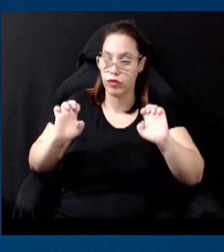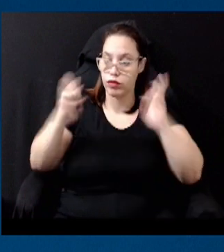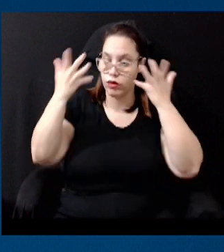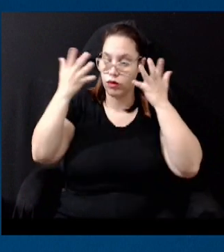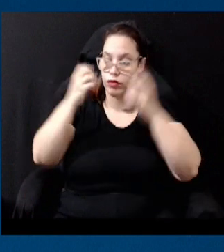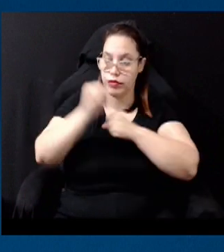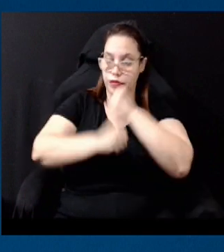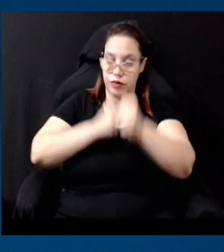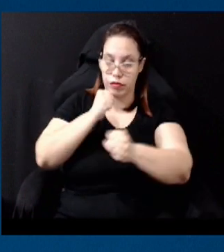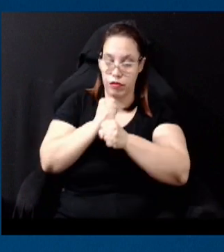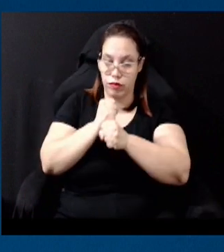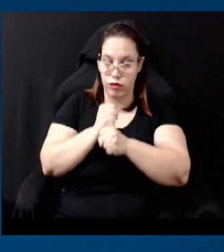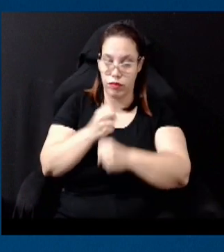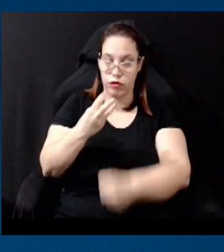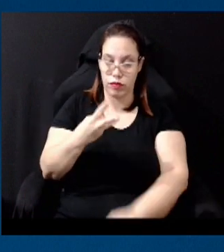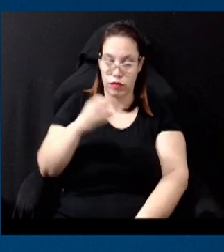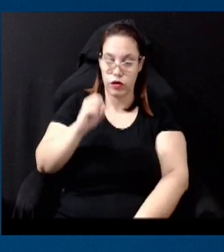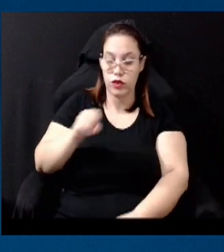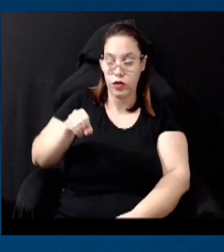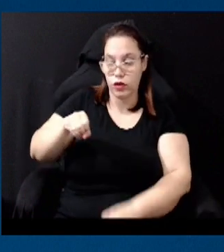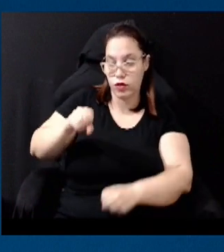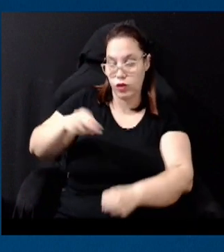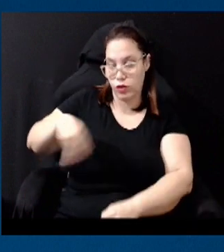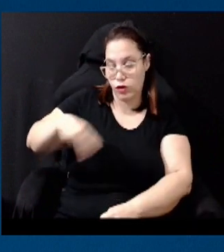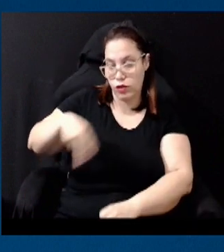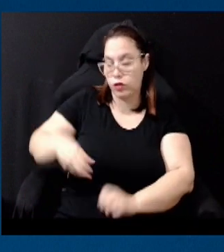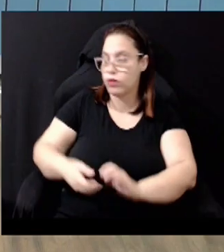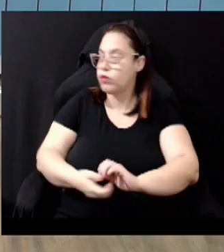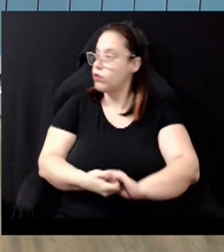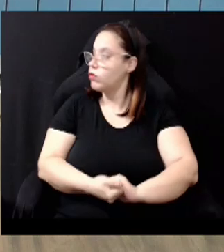anualmente em 30 de novembro.